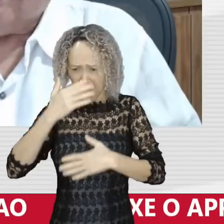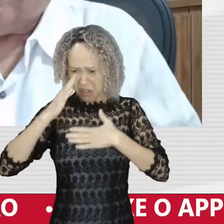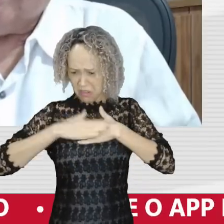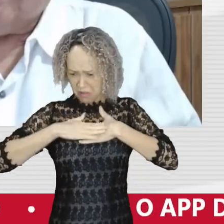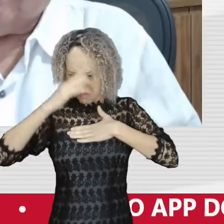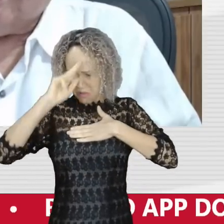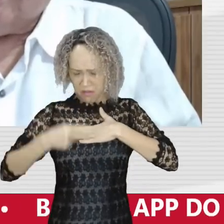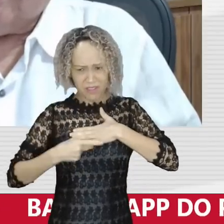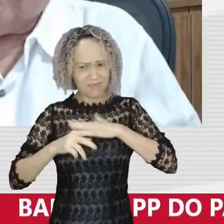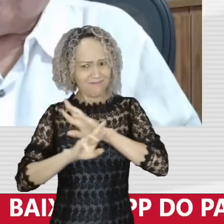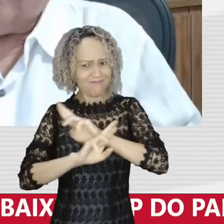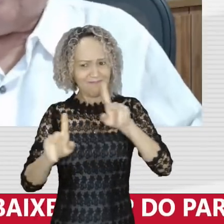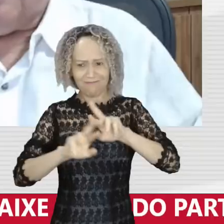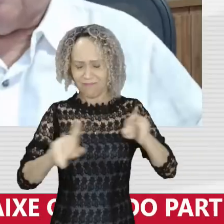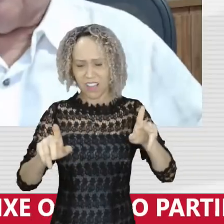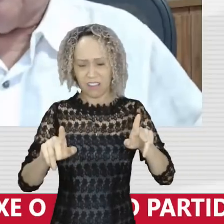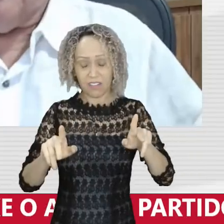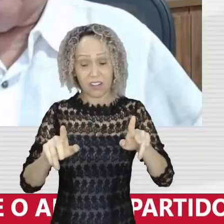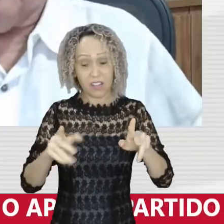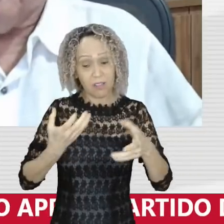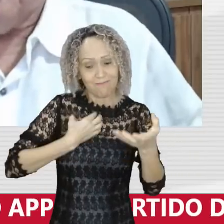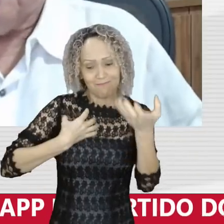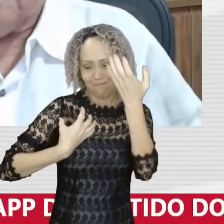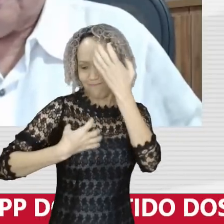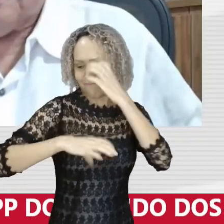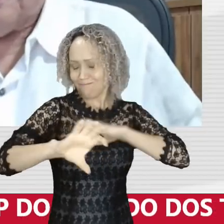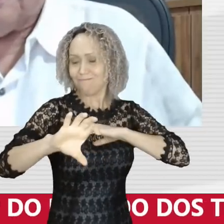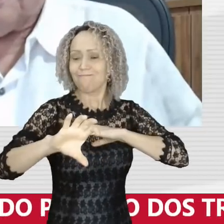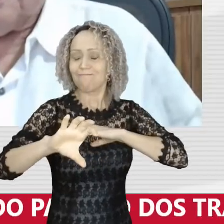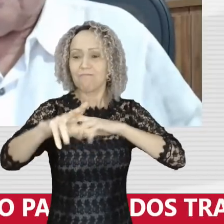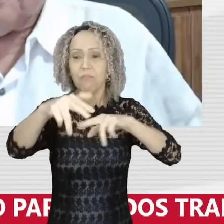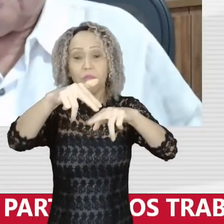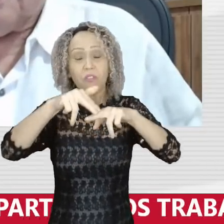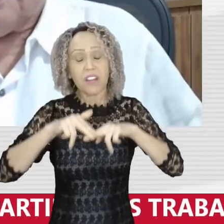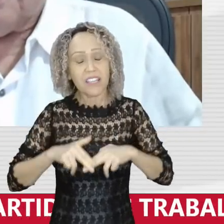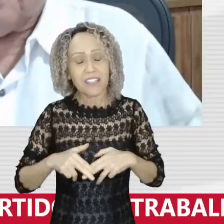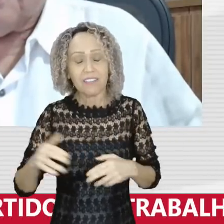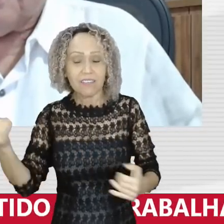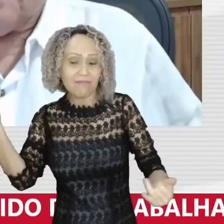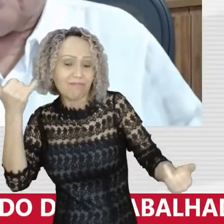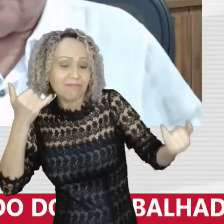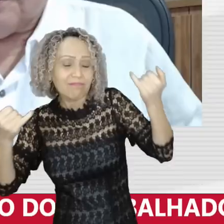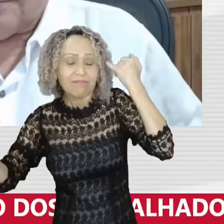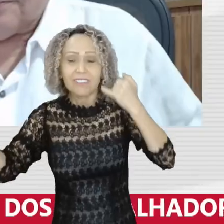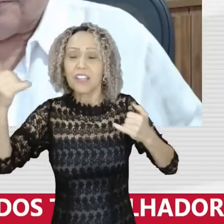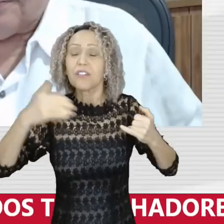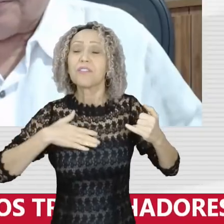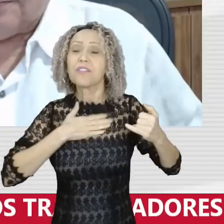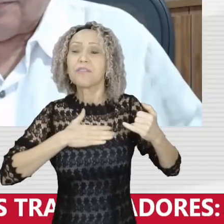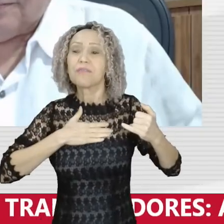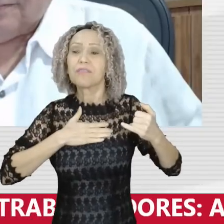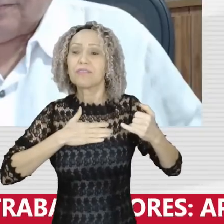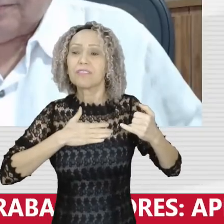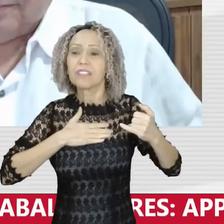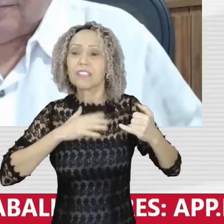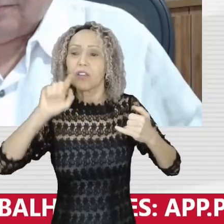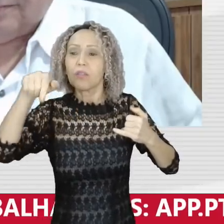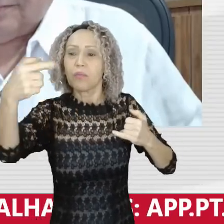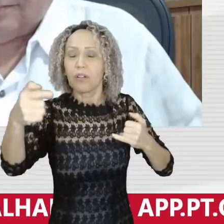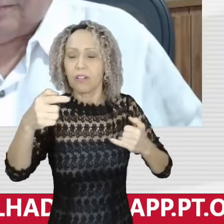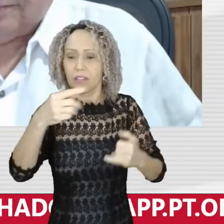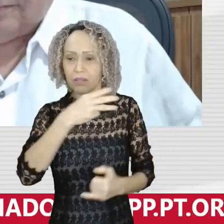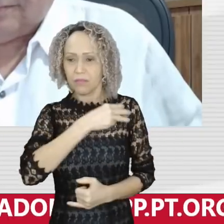quero fazer com que a vida do outro também melhore. Por isso, eu gostei muito de ouvir o nosso próximo